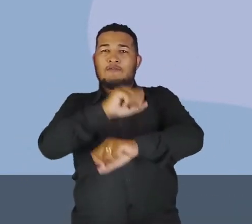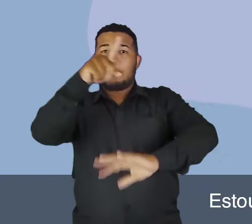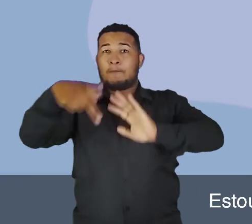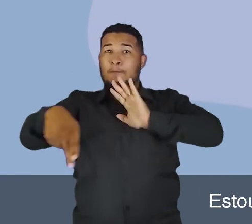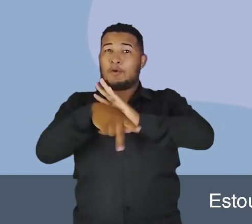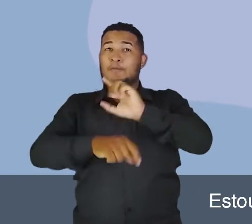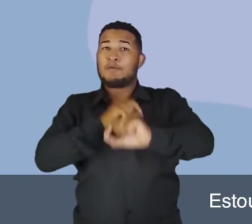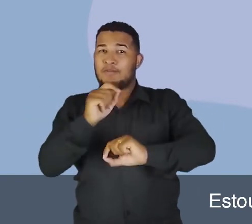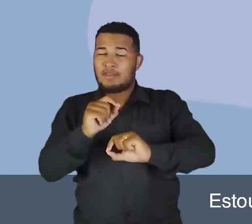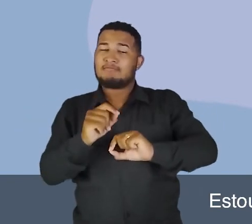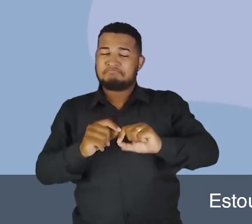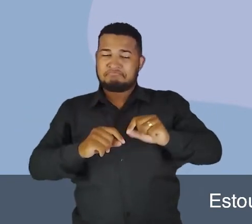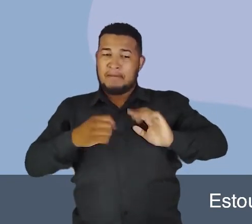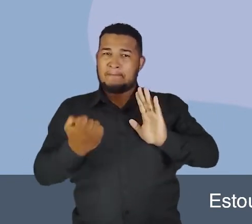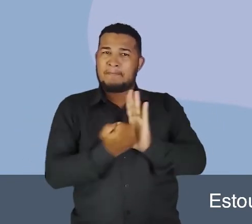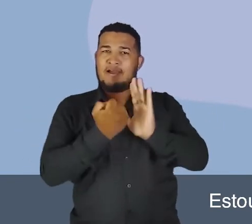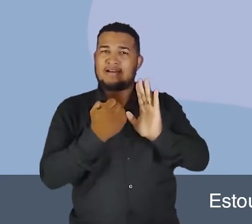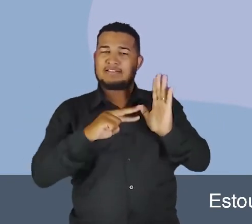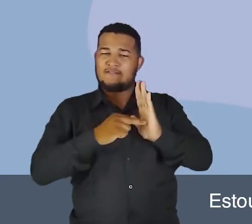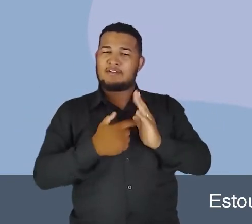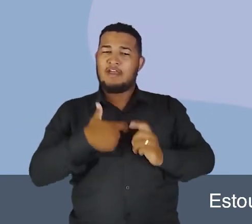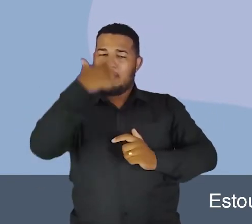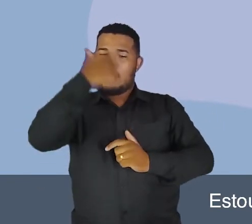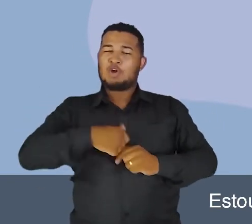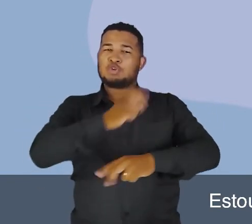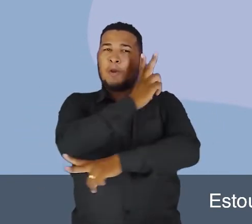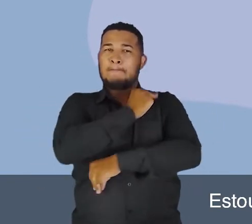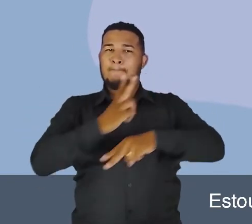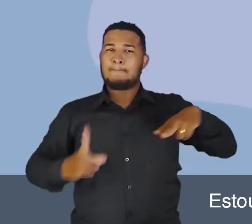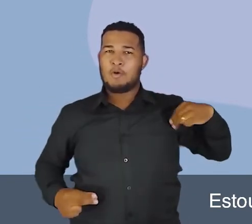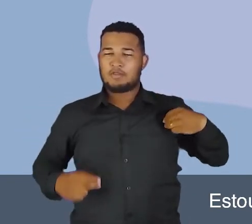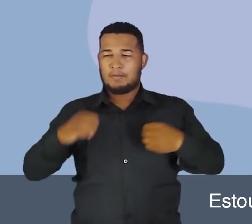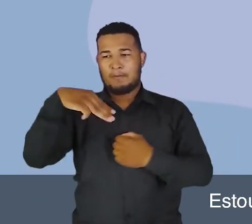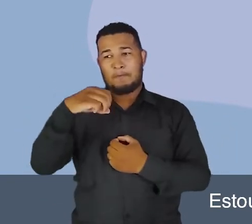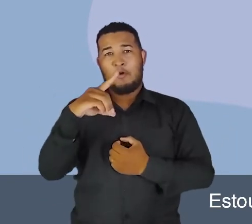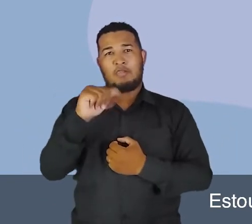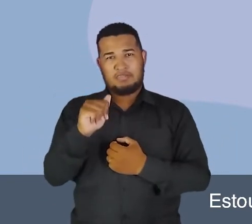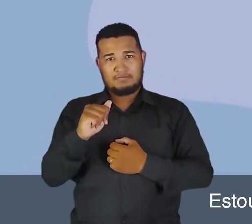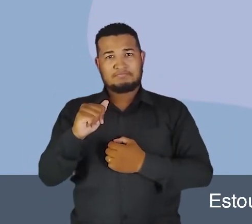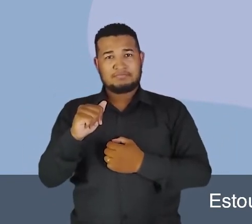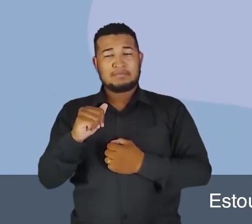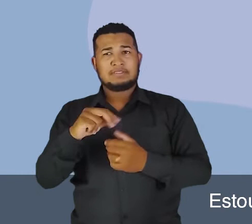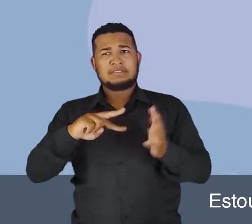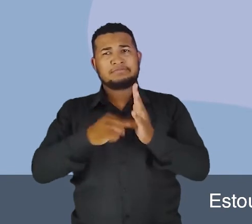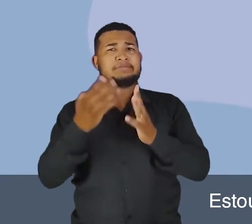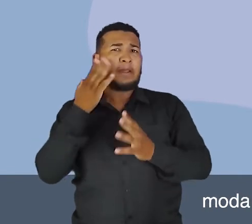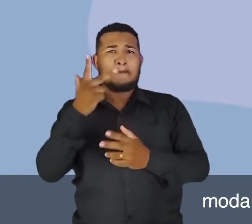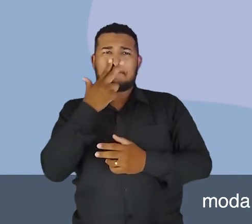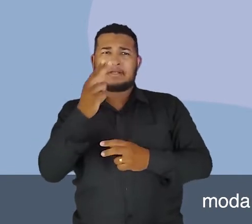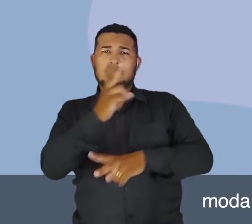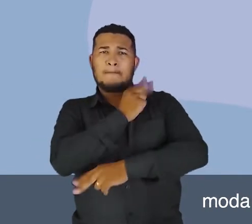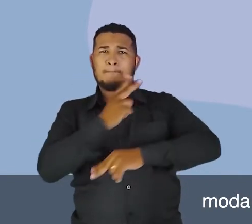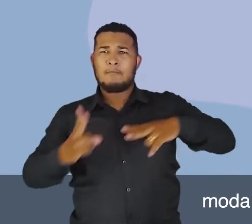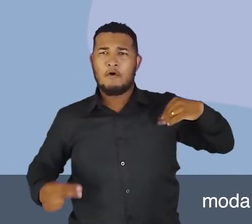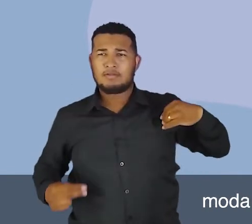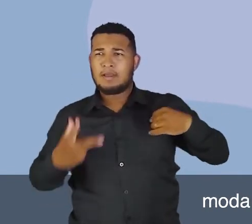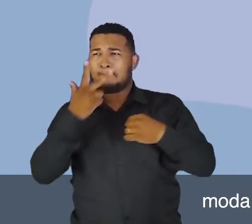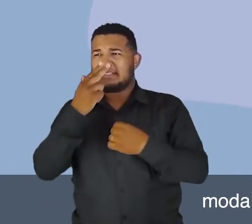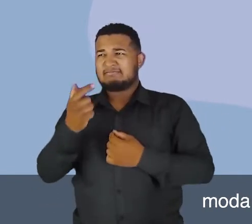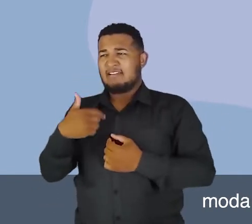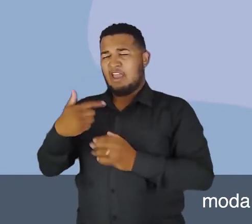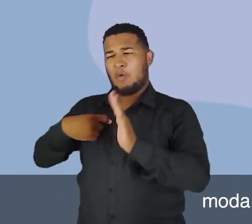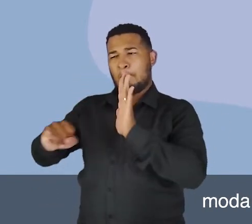anunciada. Estou na moda. É doce estar na moda, ainda que estar na moda seja negar